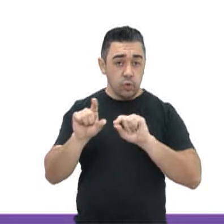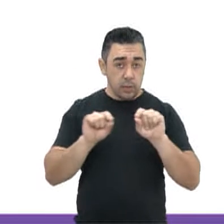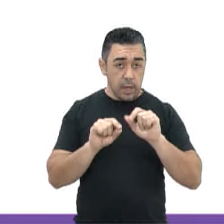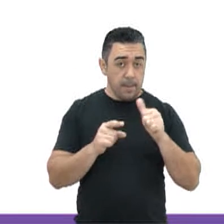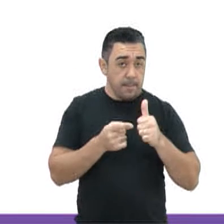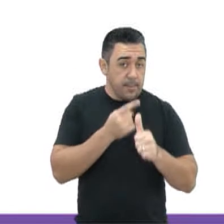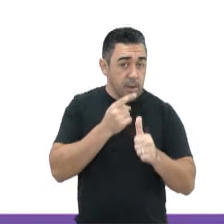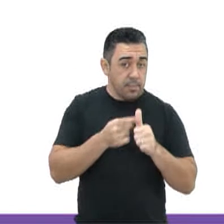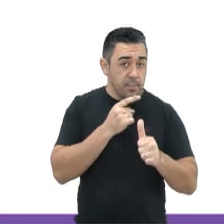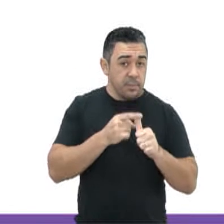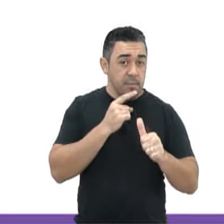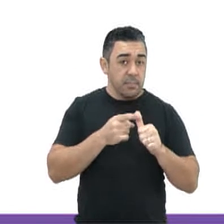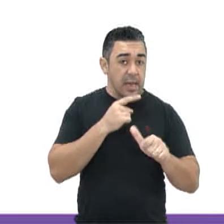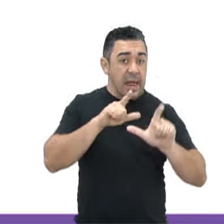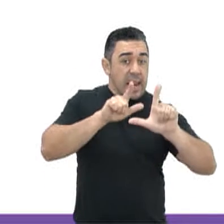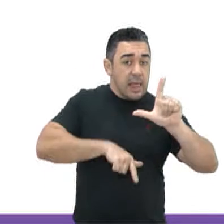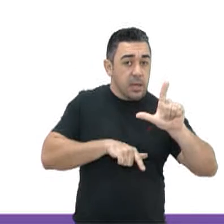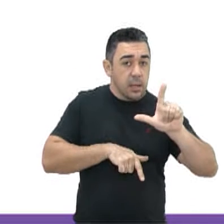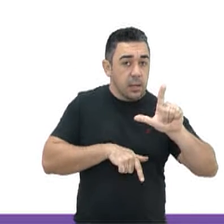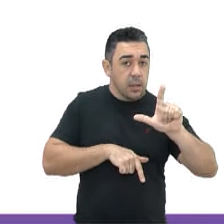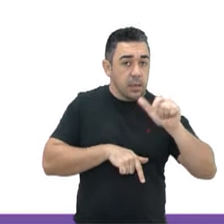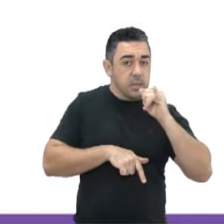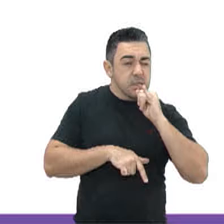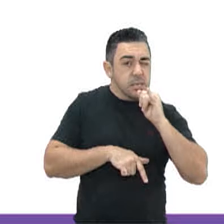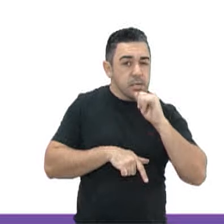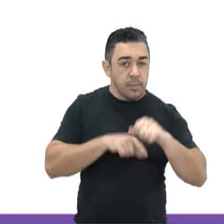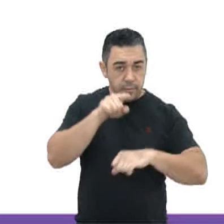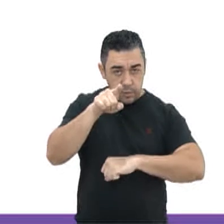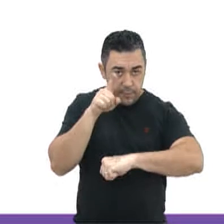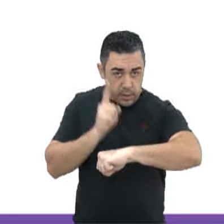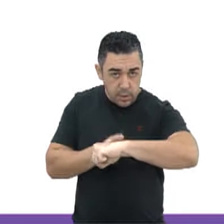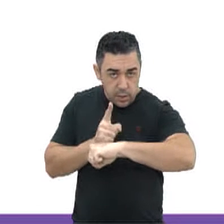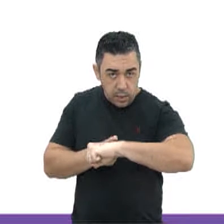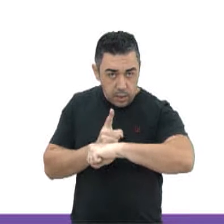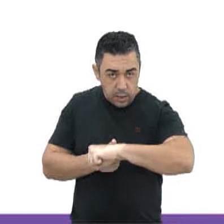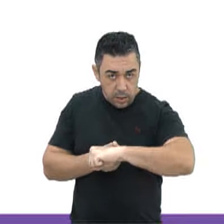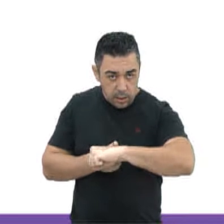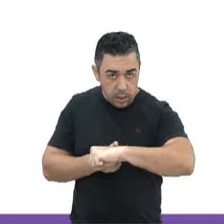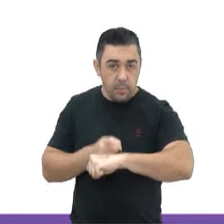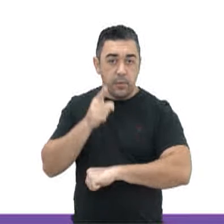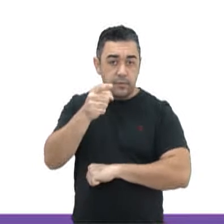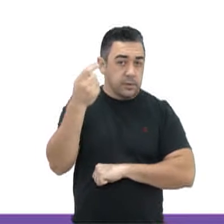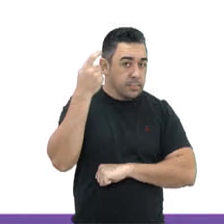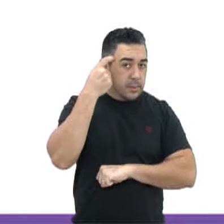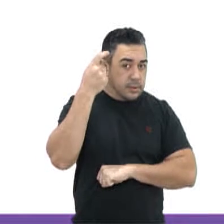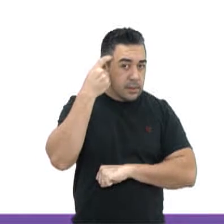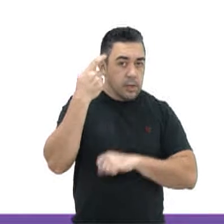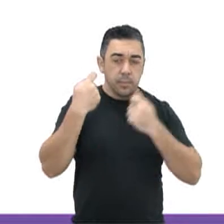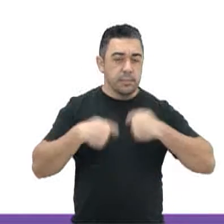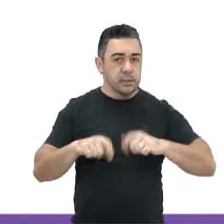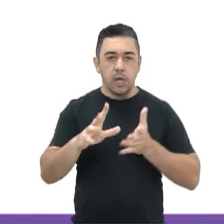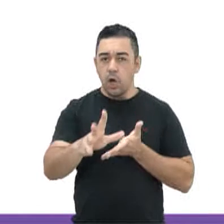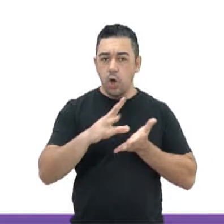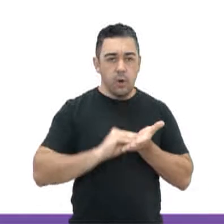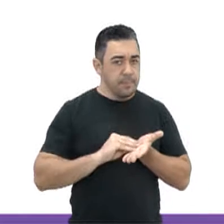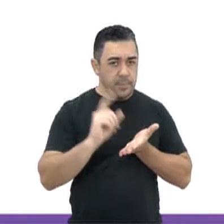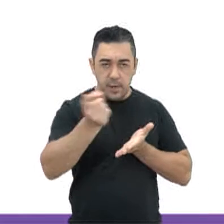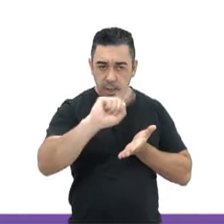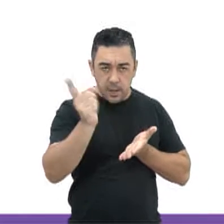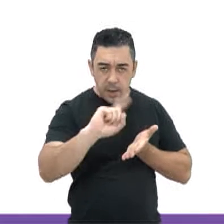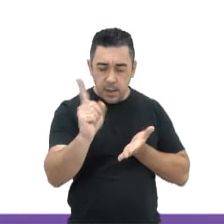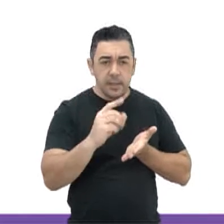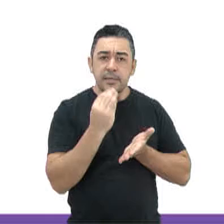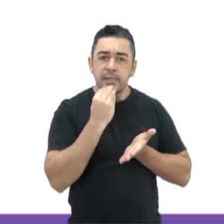a primeira letra de cada figura. Então, eu vou dar um tempo para vocês pensarem. Não precisa copiar tudo isso aqui, nem